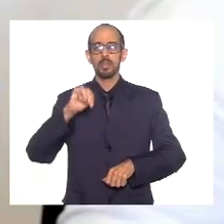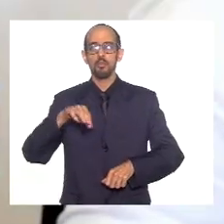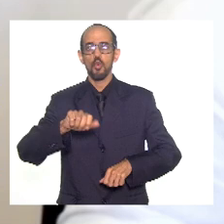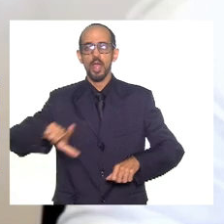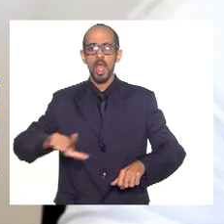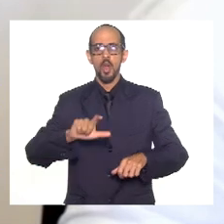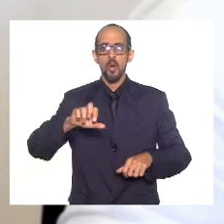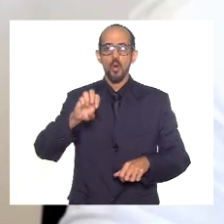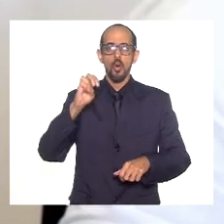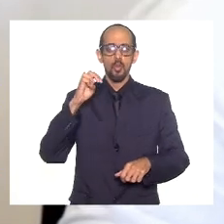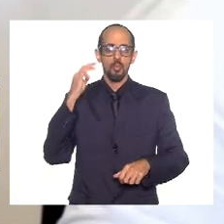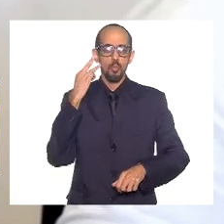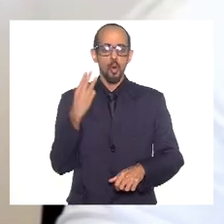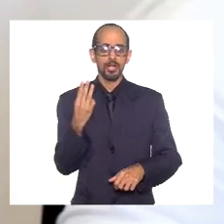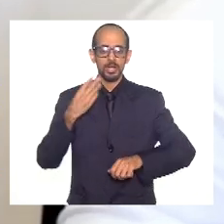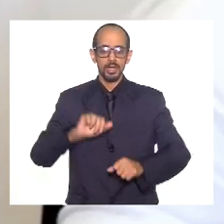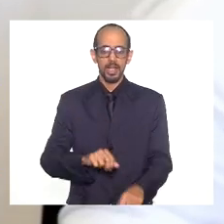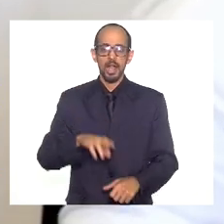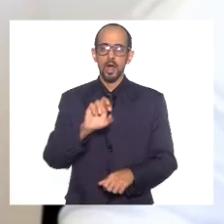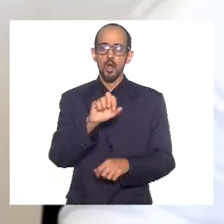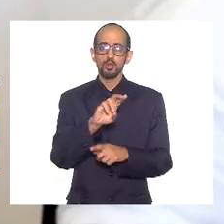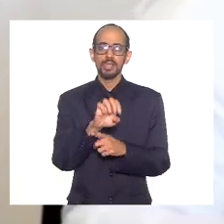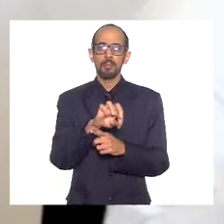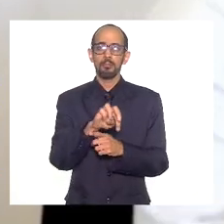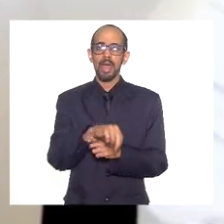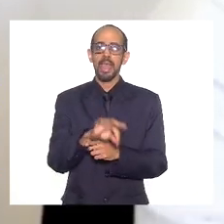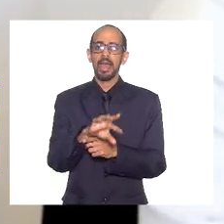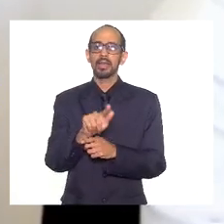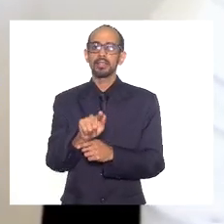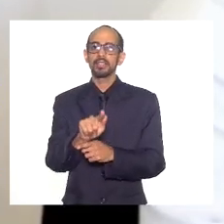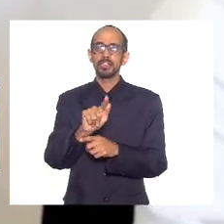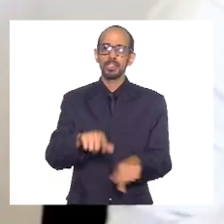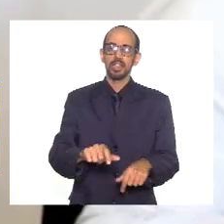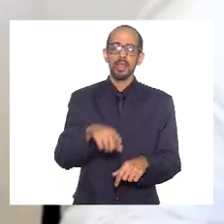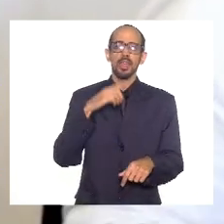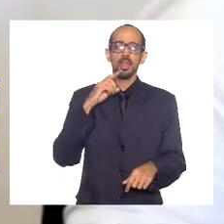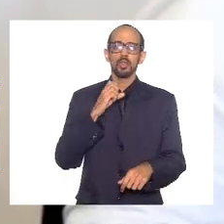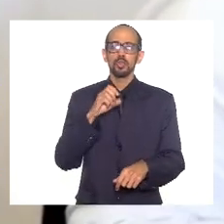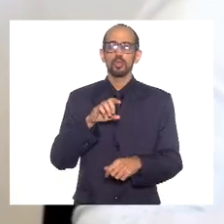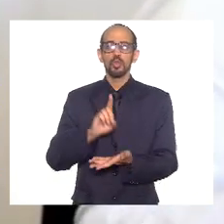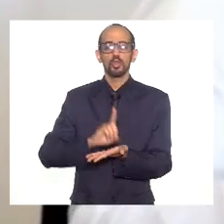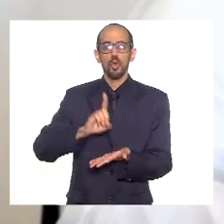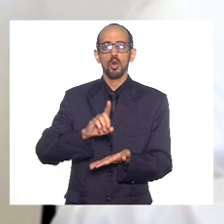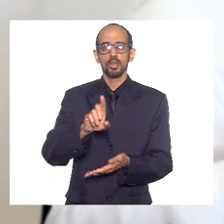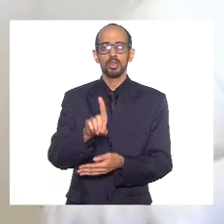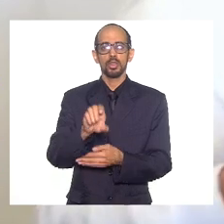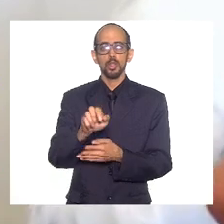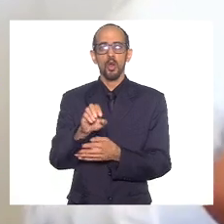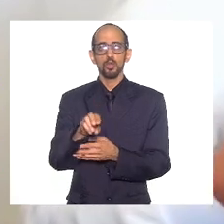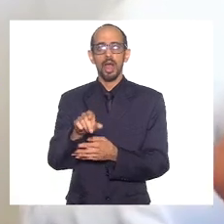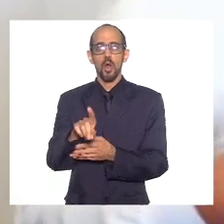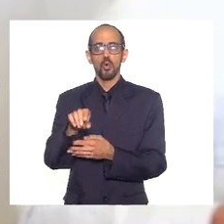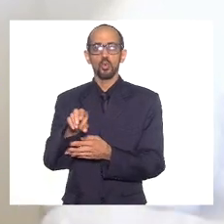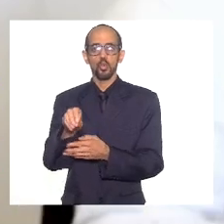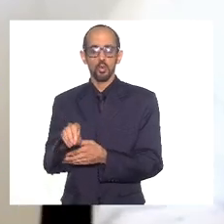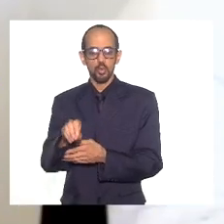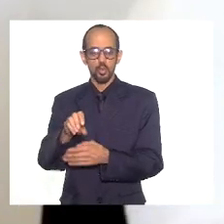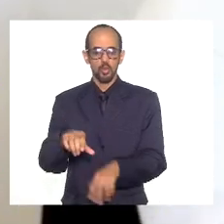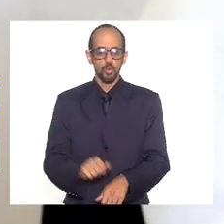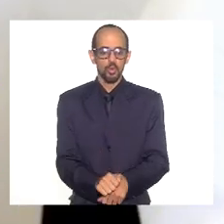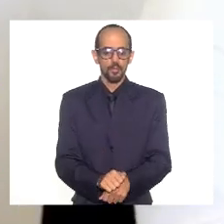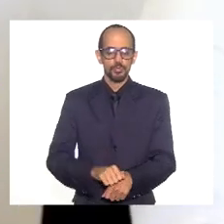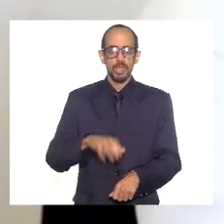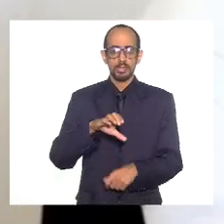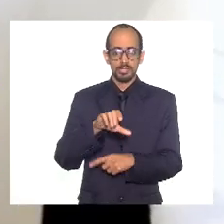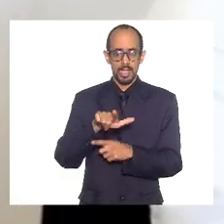Mônica. Boa tarde, Valdec, Rosenberg, doutor Deodalto, Márcio, Eliton, Marta Rocha, Carlos Mint, Célia